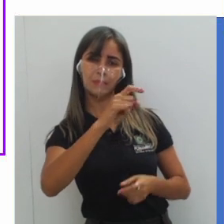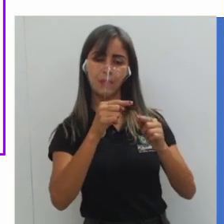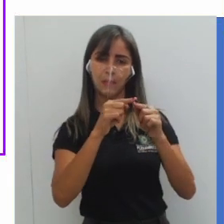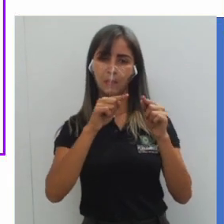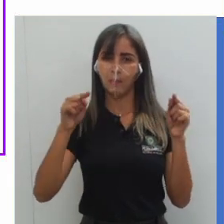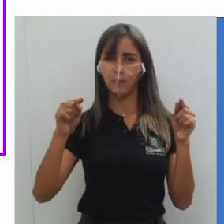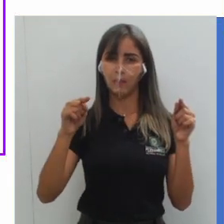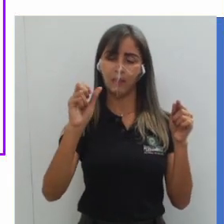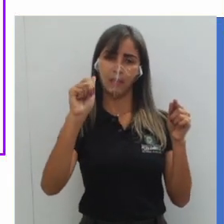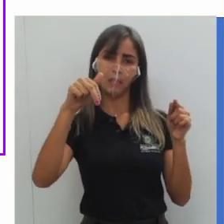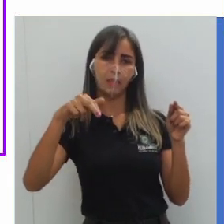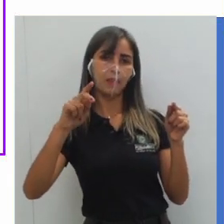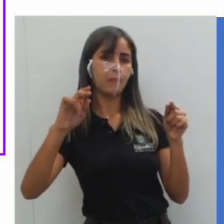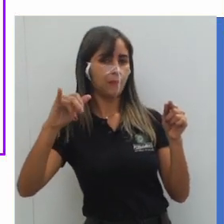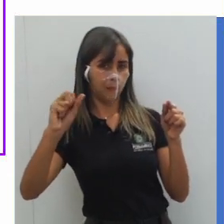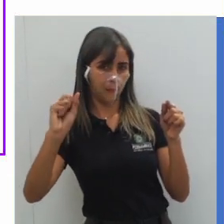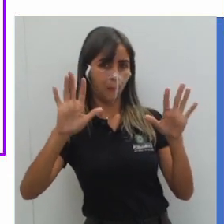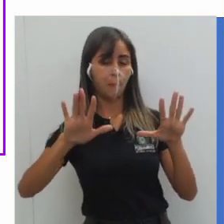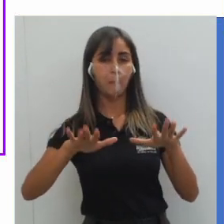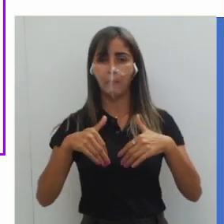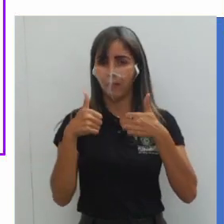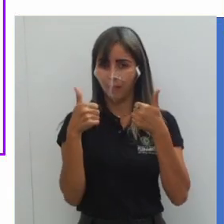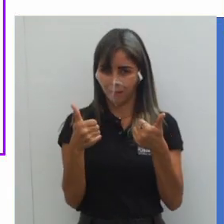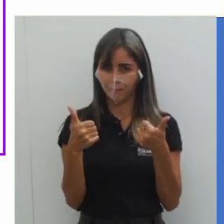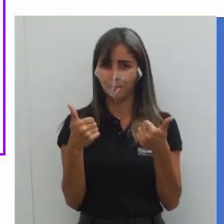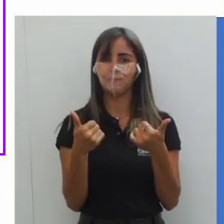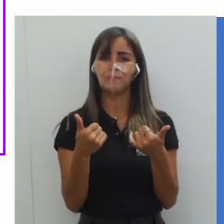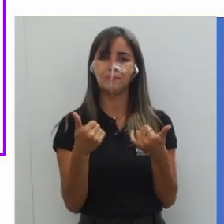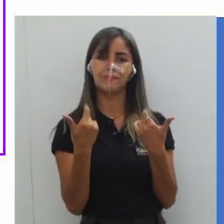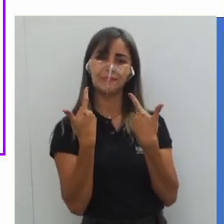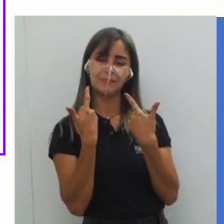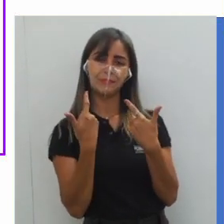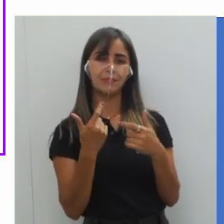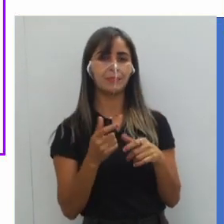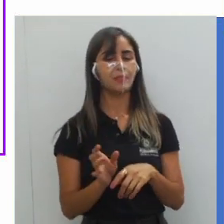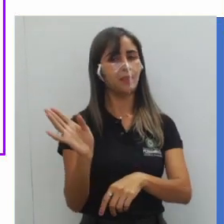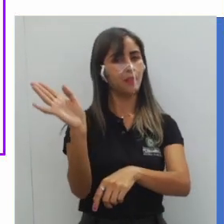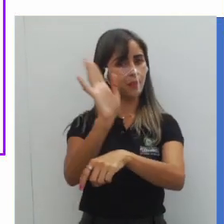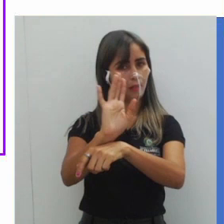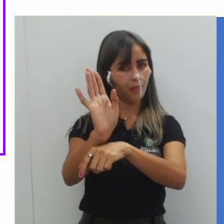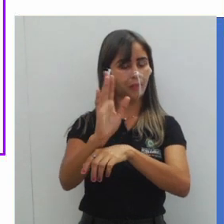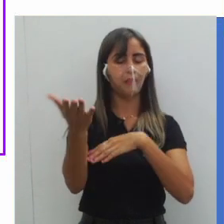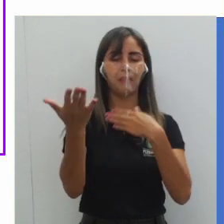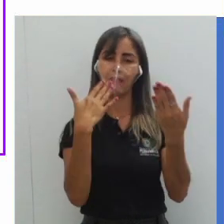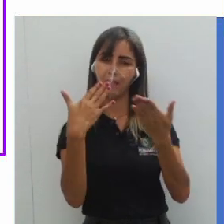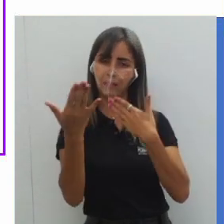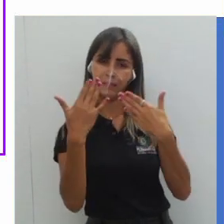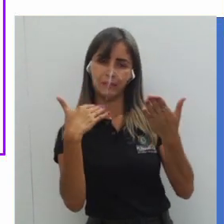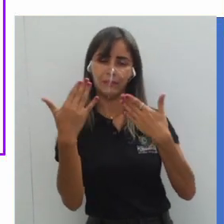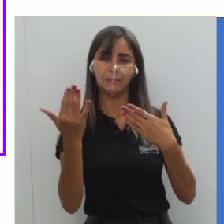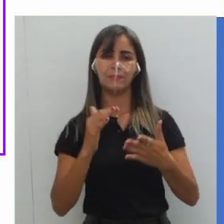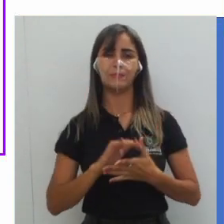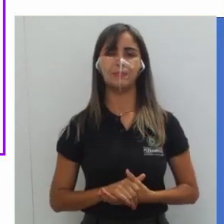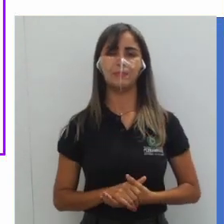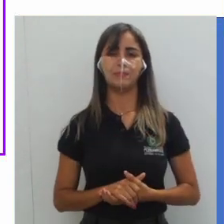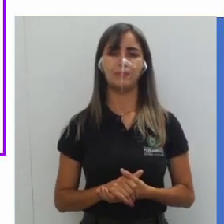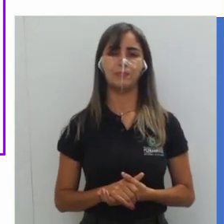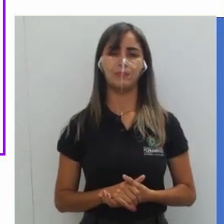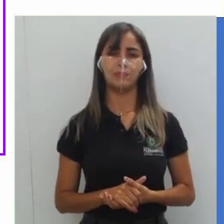animation. Ele seria aí a melhor animação entre os 3 filmes comparados, por exemplo.